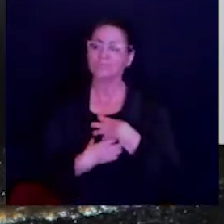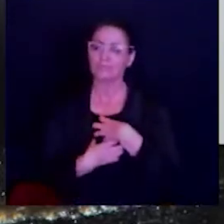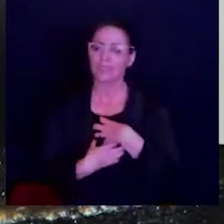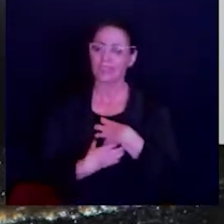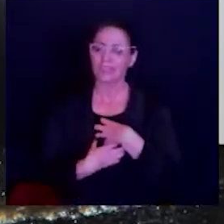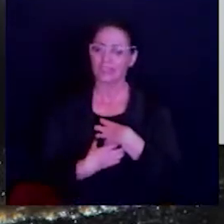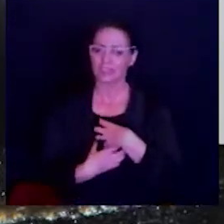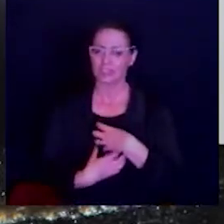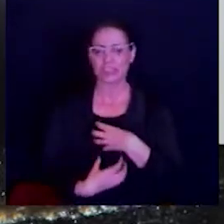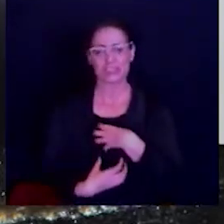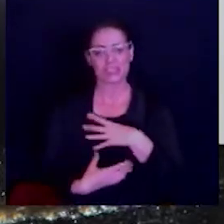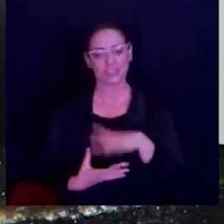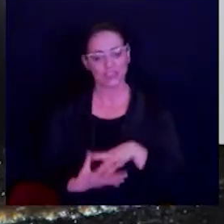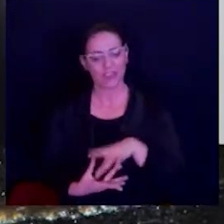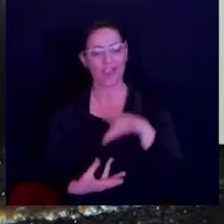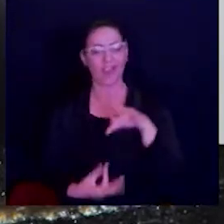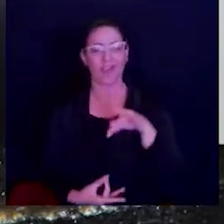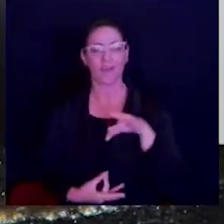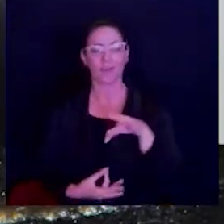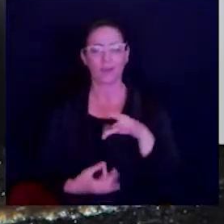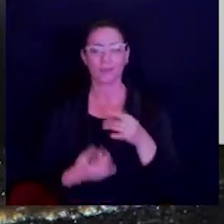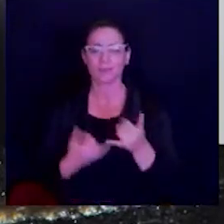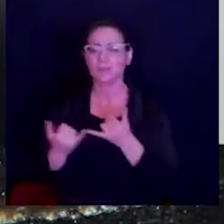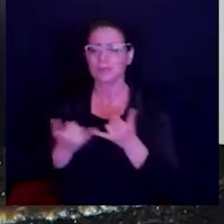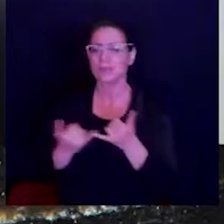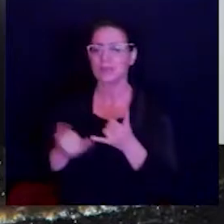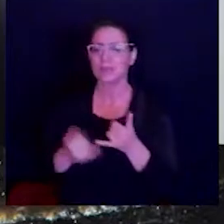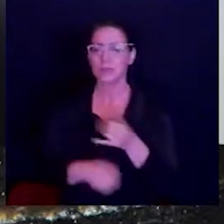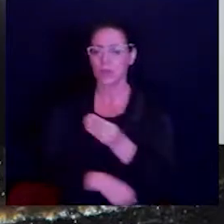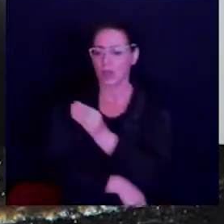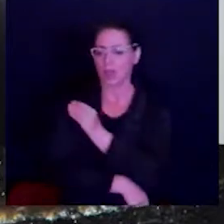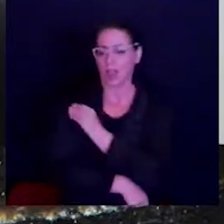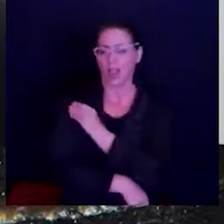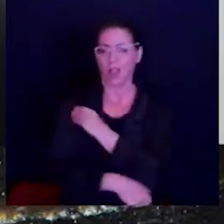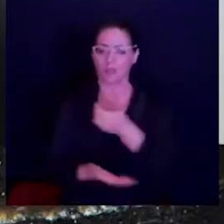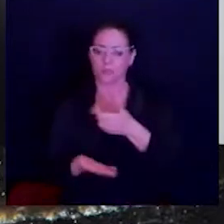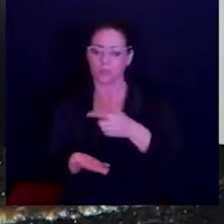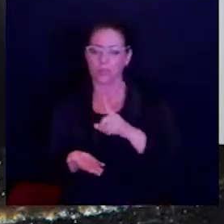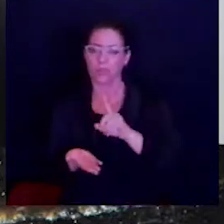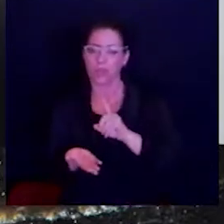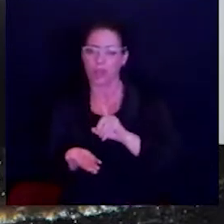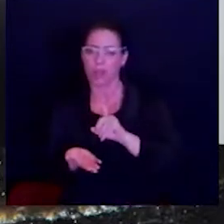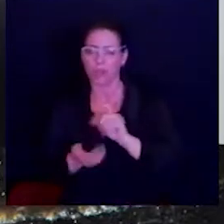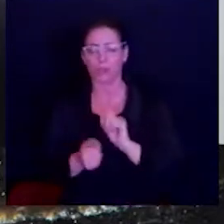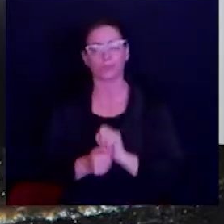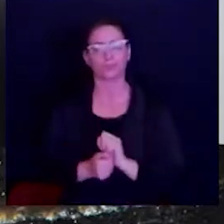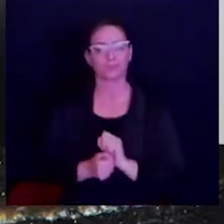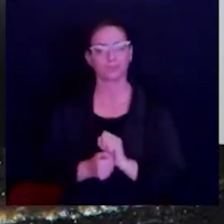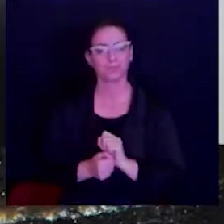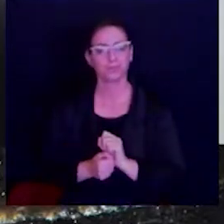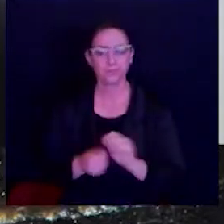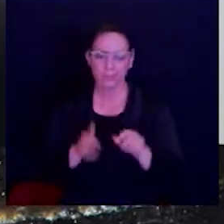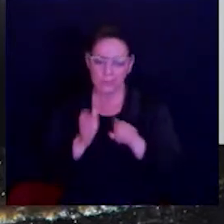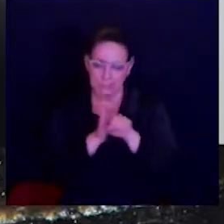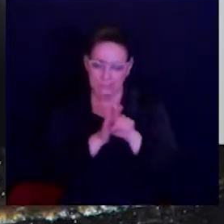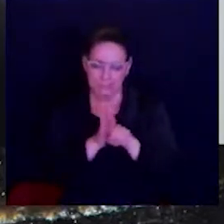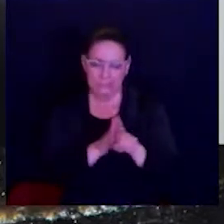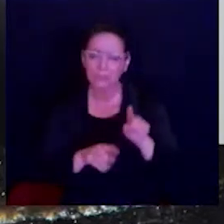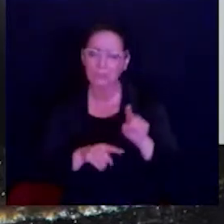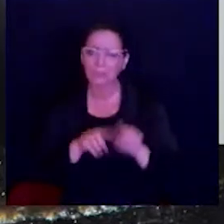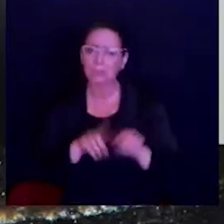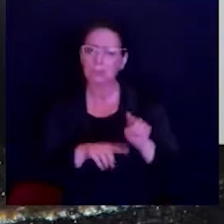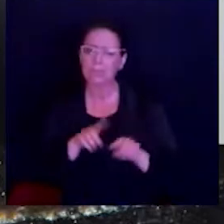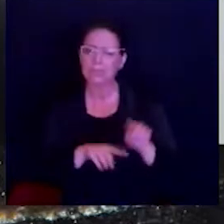citar exemplos tais como a produção de álcool gel para higienização, a pesquisa de novos nanomateriais